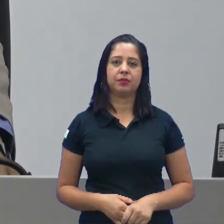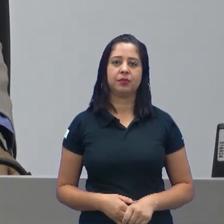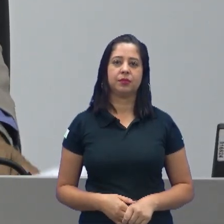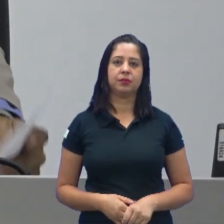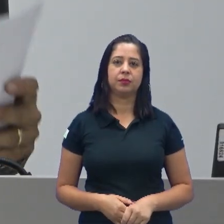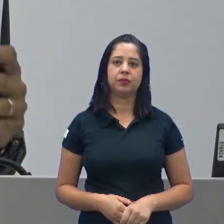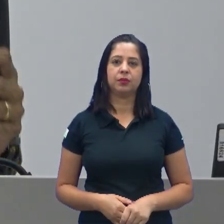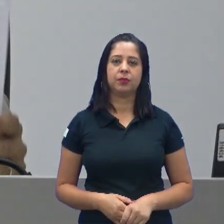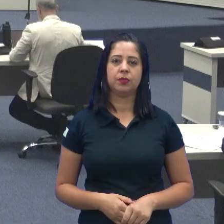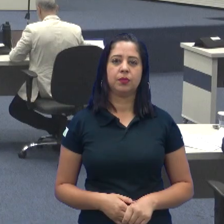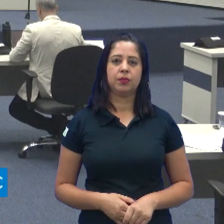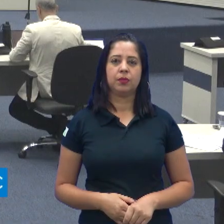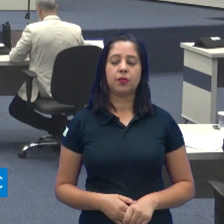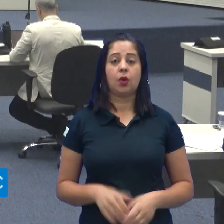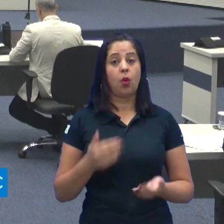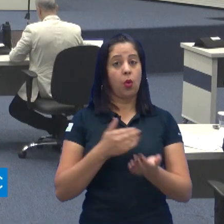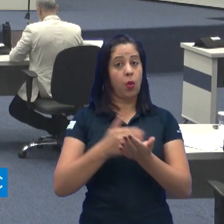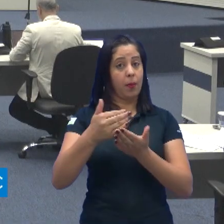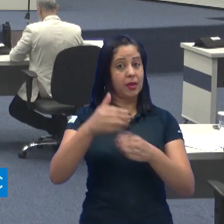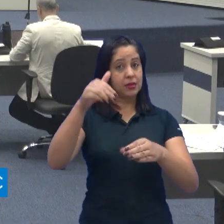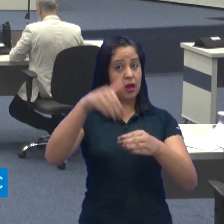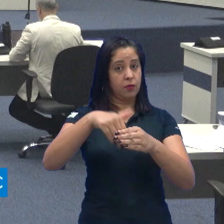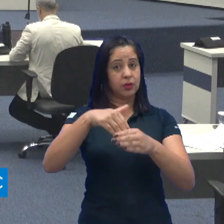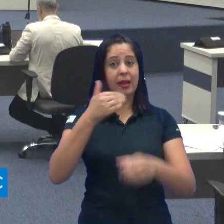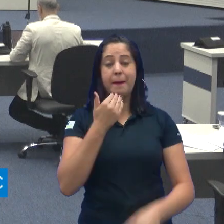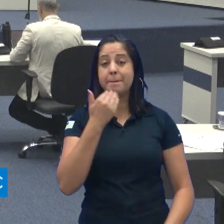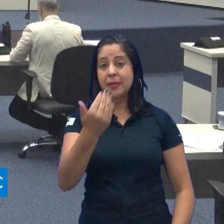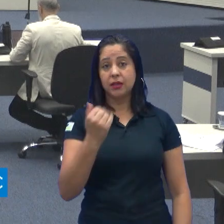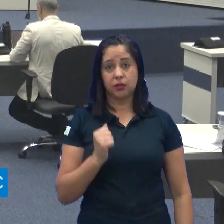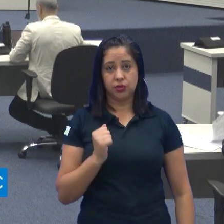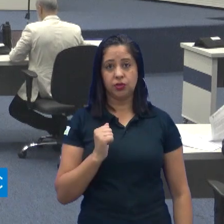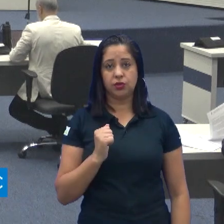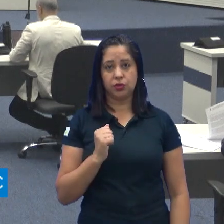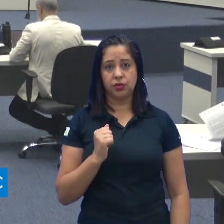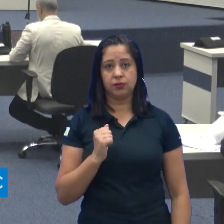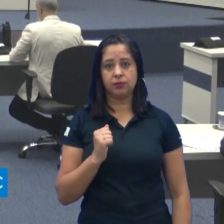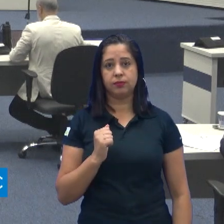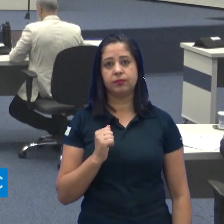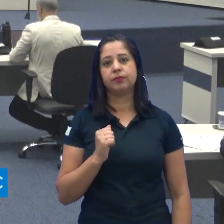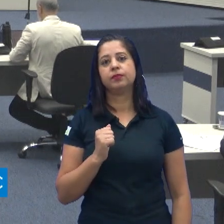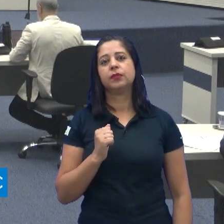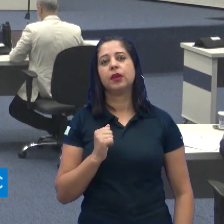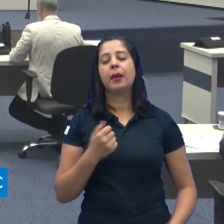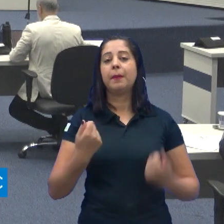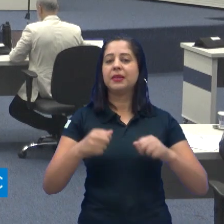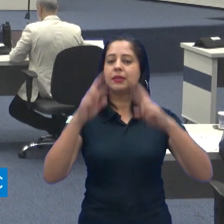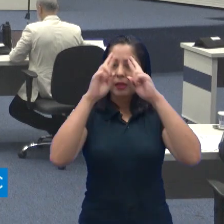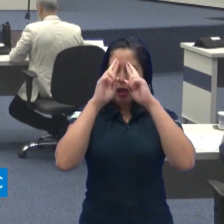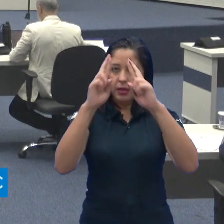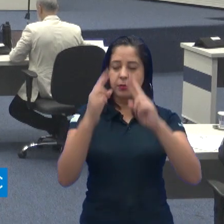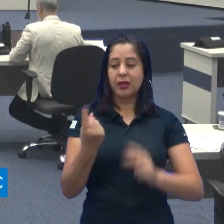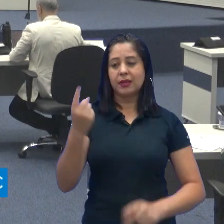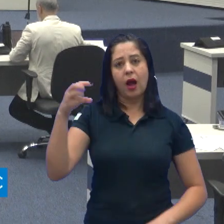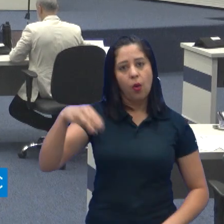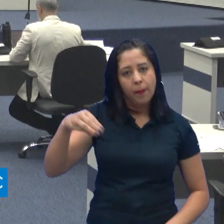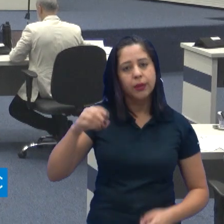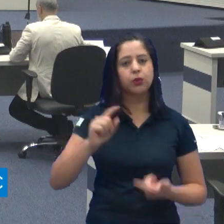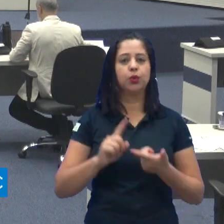Vereadores, vamos passar o processo de votação. Quero pedir aos vereadores que o caminhamento de votação respeite 1 minuto, a justificativa de